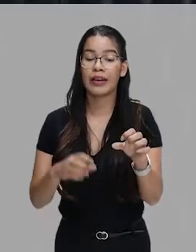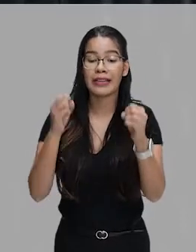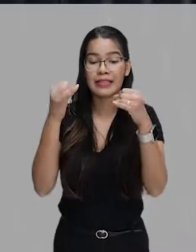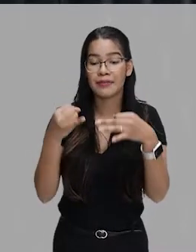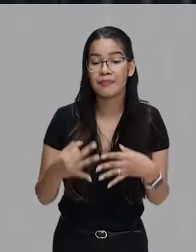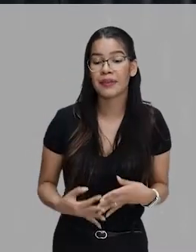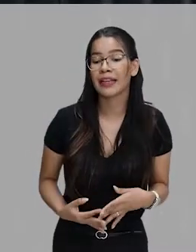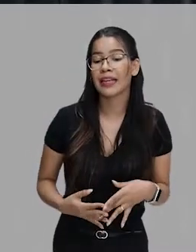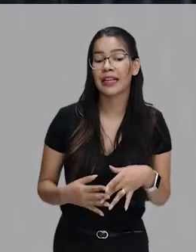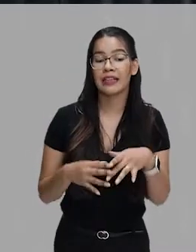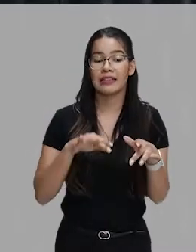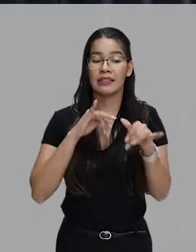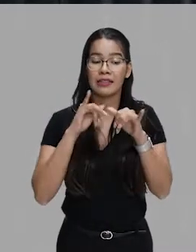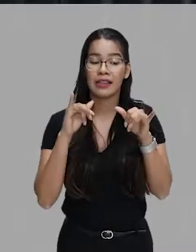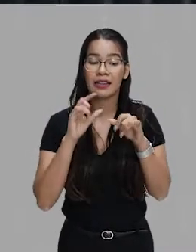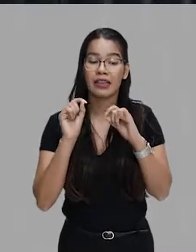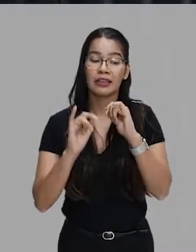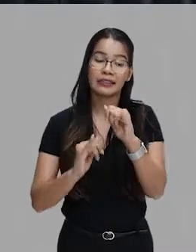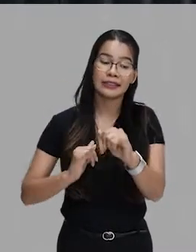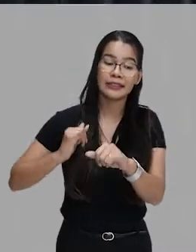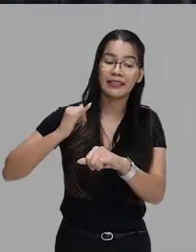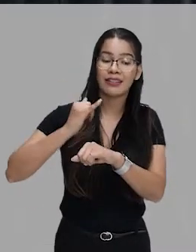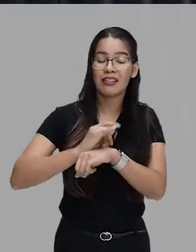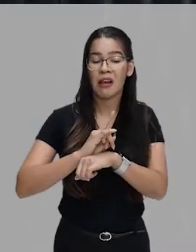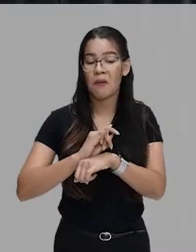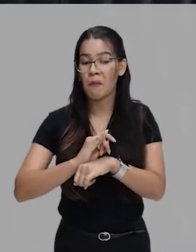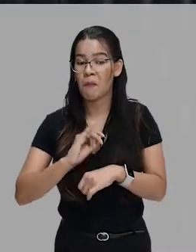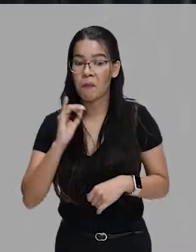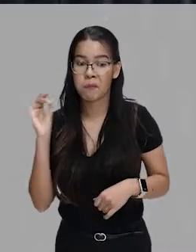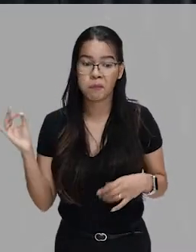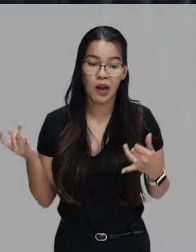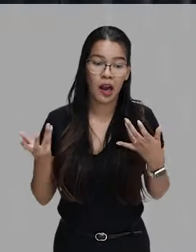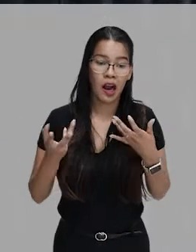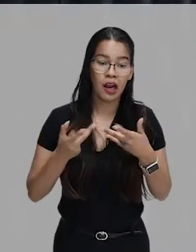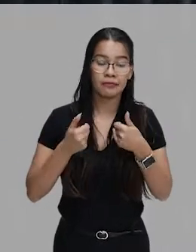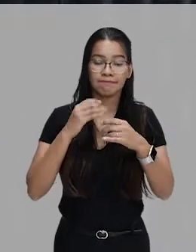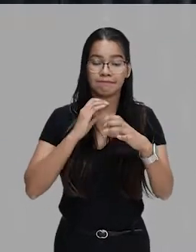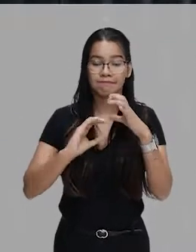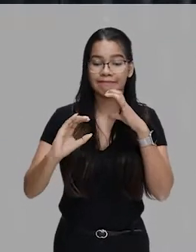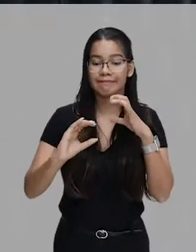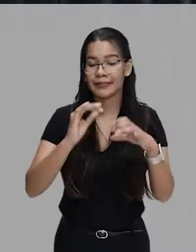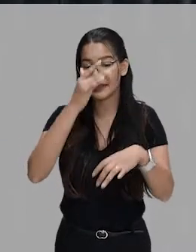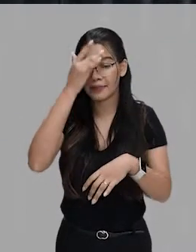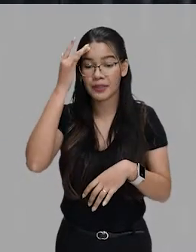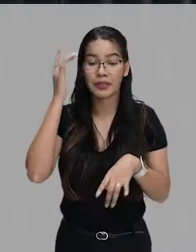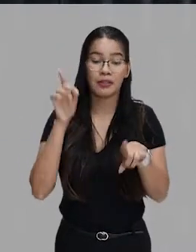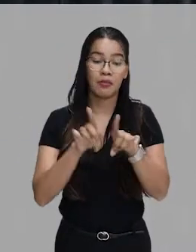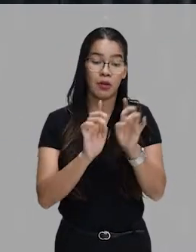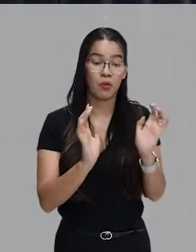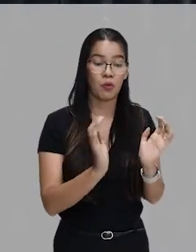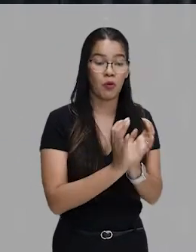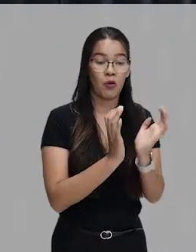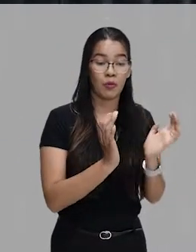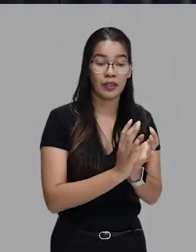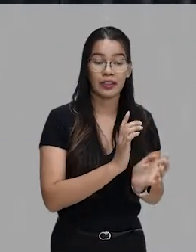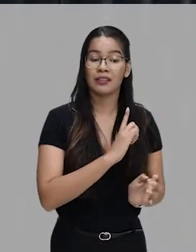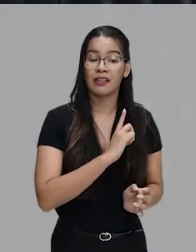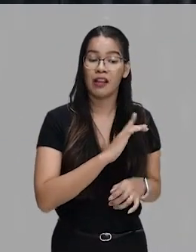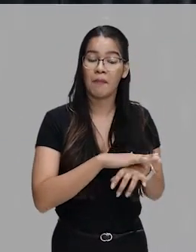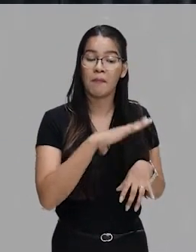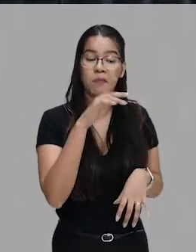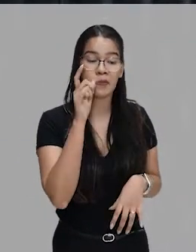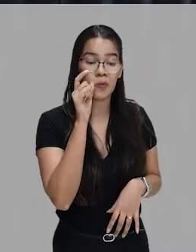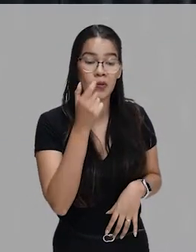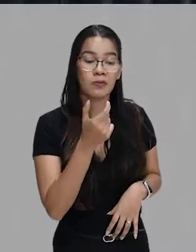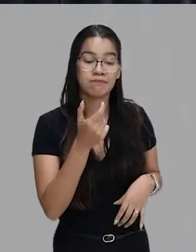internet é incrível para a comunicação entre as pessoas e grupos que tenham os mesmos interesses,